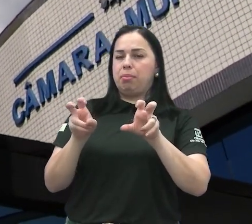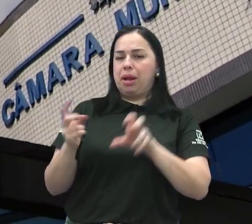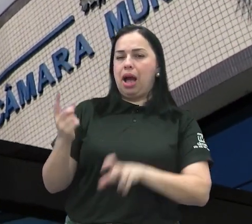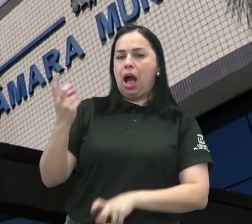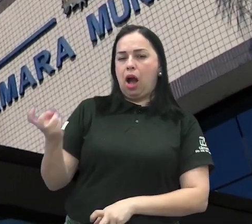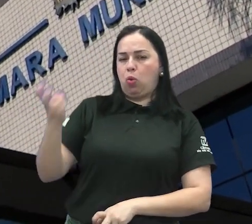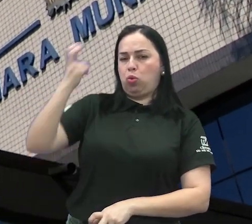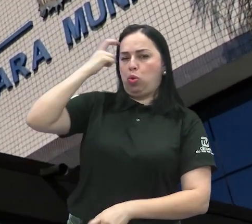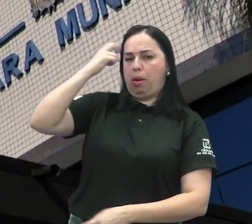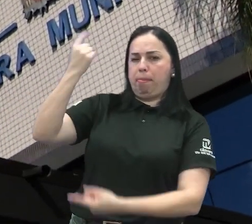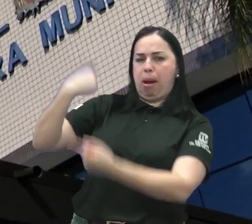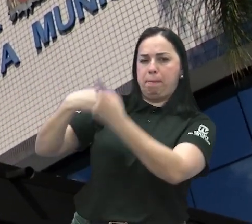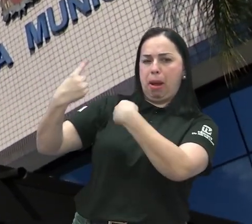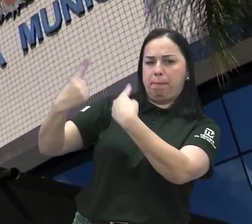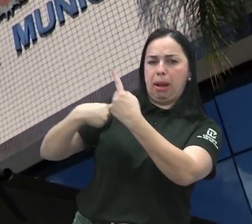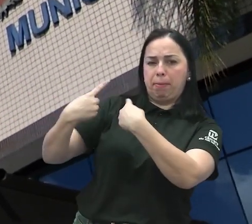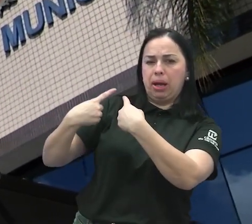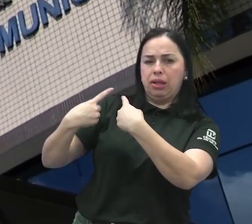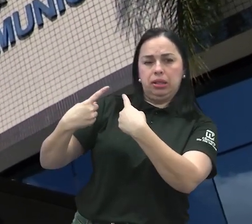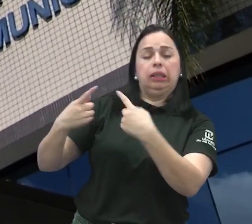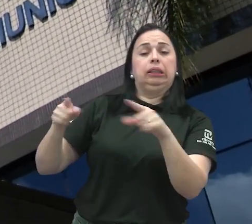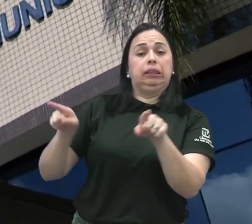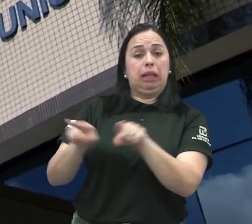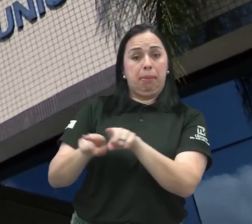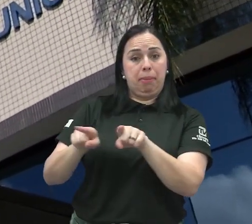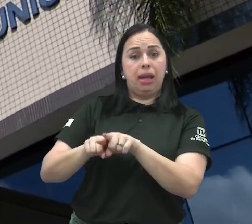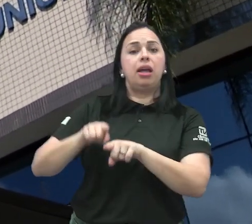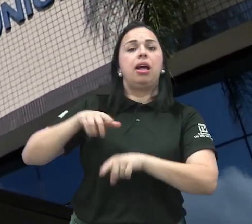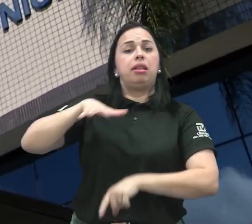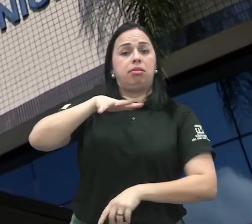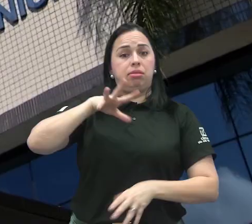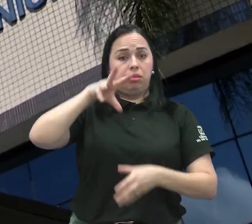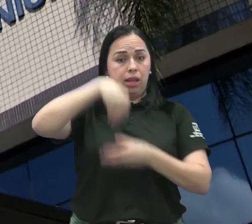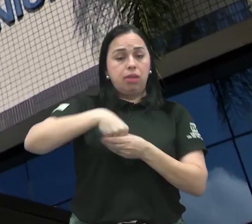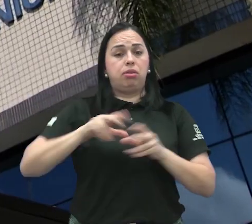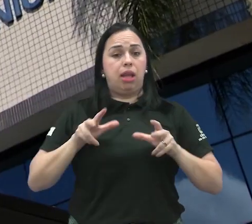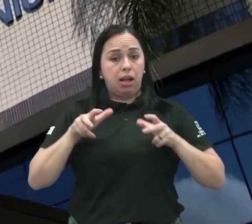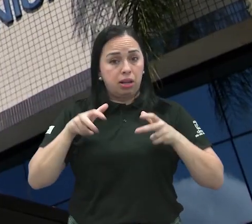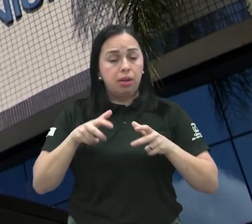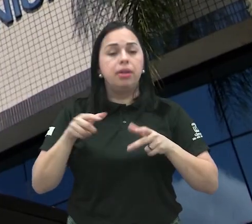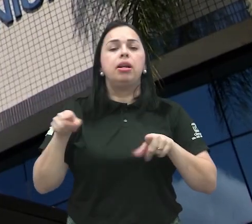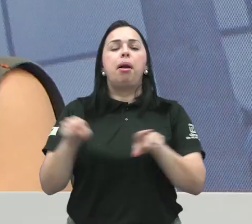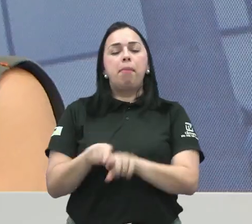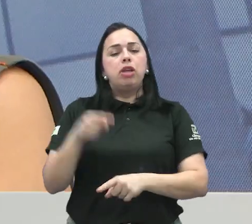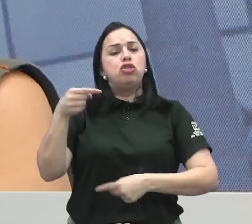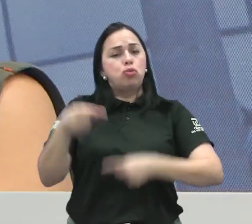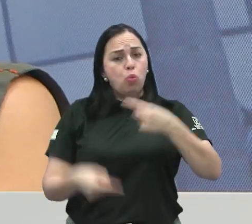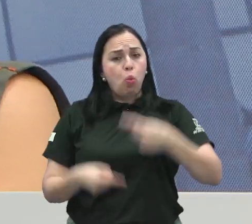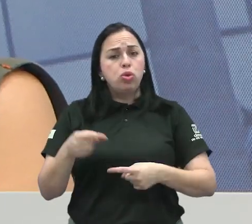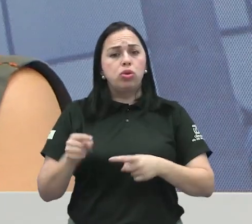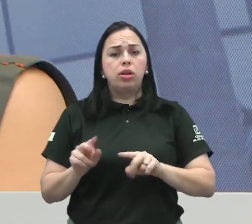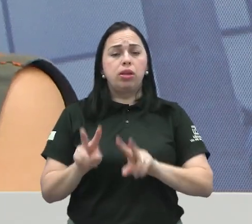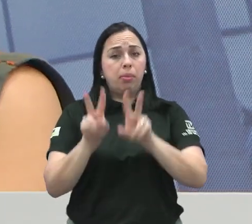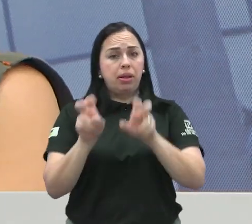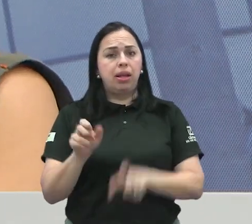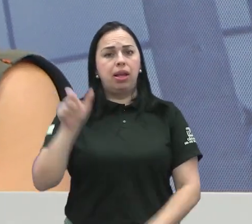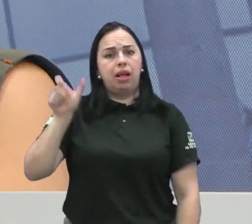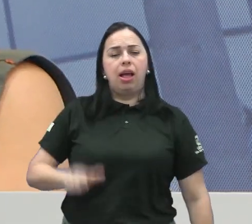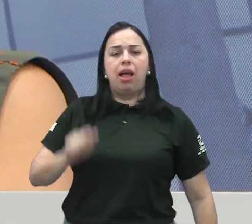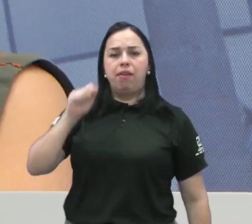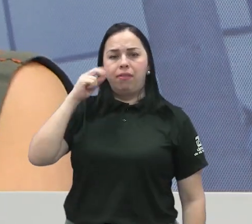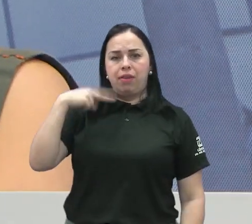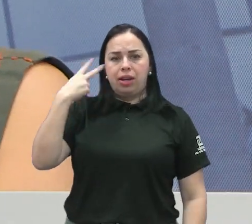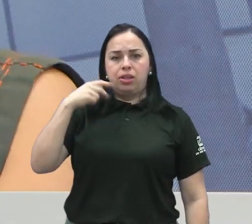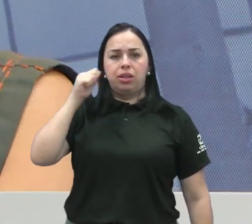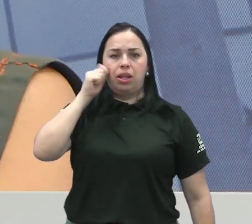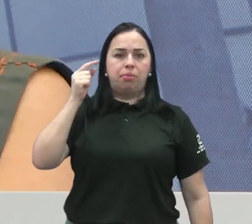discussões sobre as marcas deixadas pela colonização também passam pela Câmara Municipal. Para a vereadora Amélia